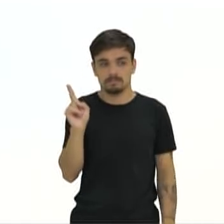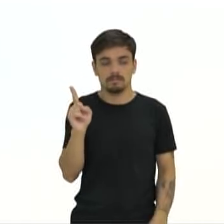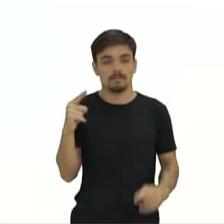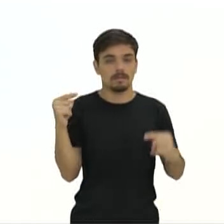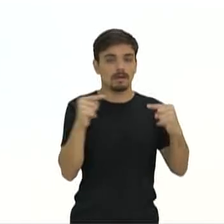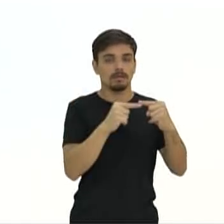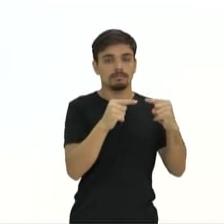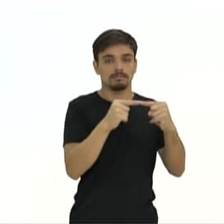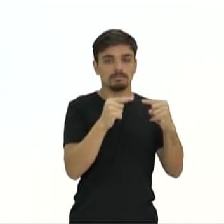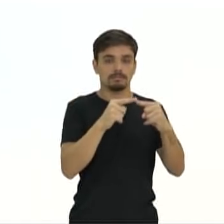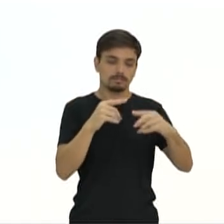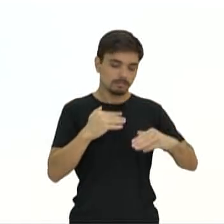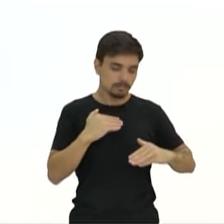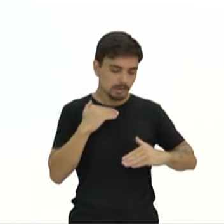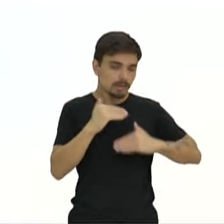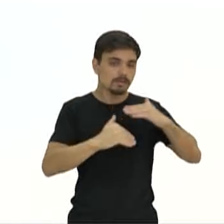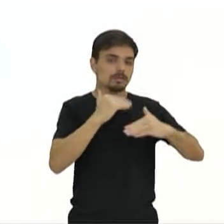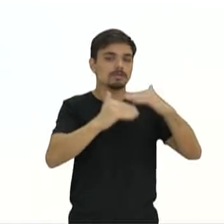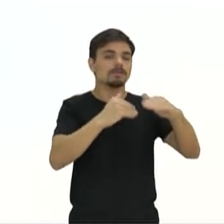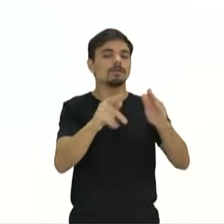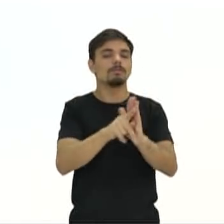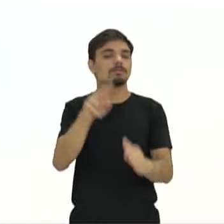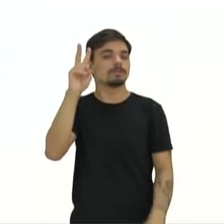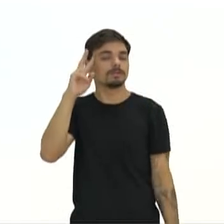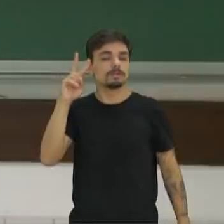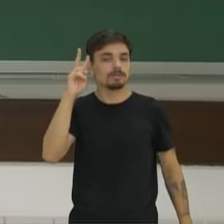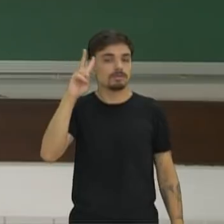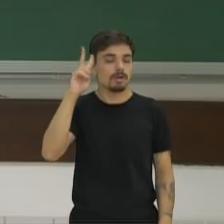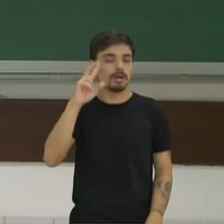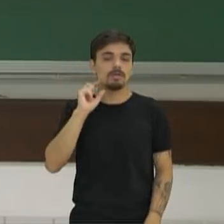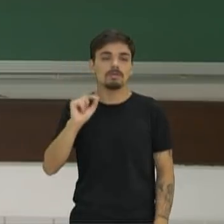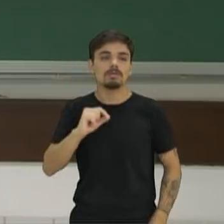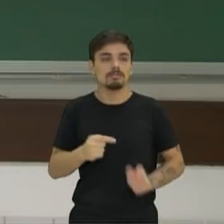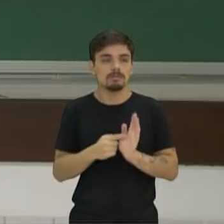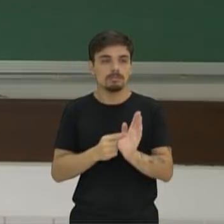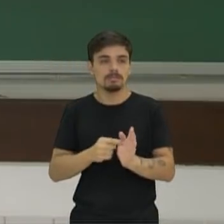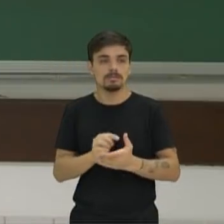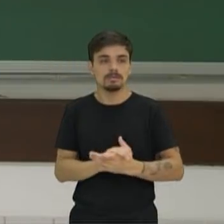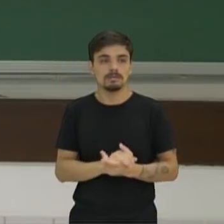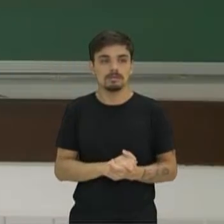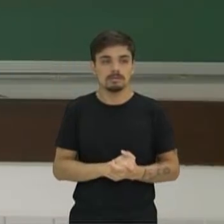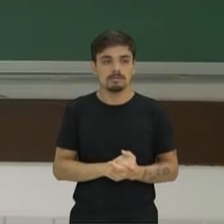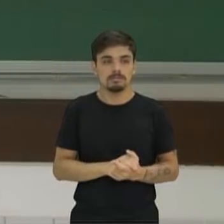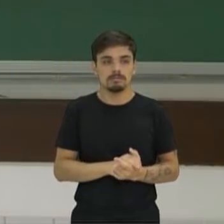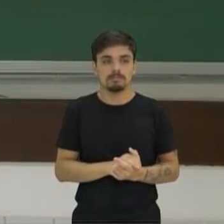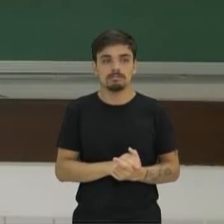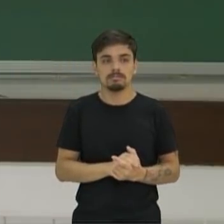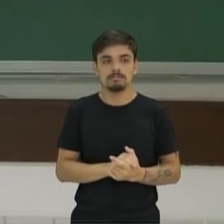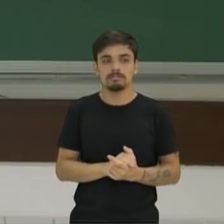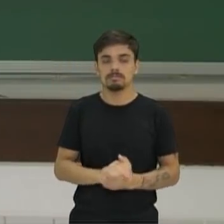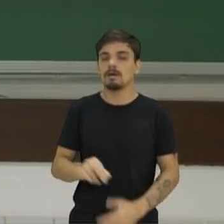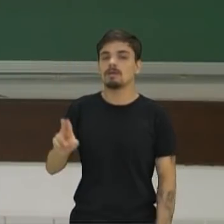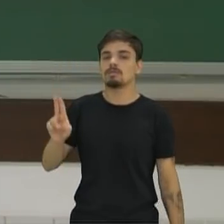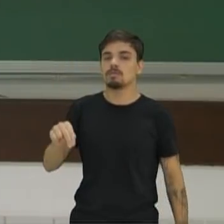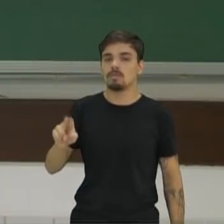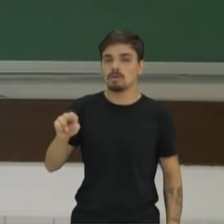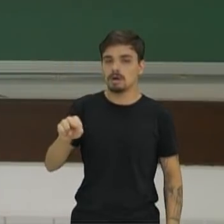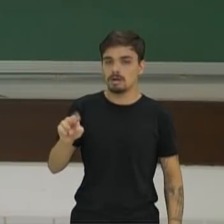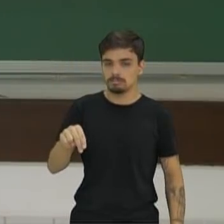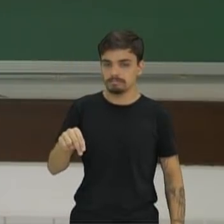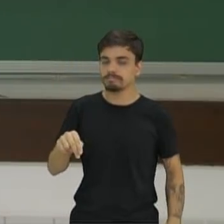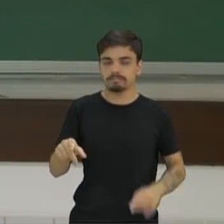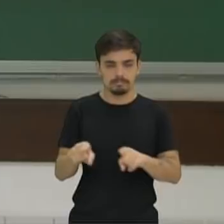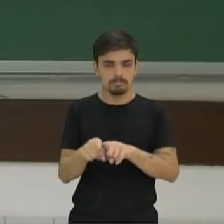à evolução histórica. Olha o que eu trouxe para vocês. Eu tenho o nunca